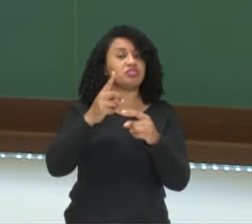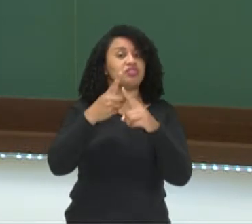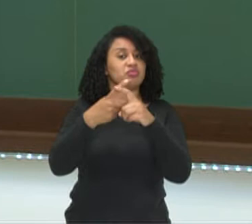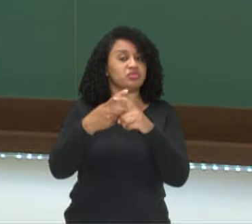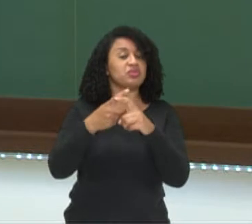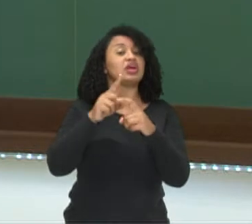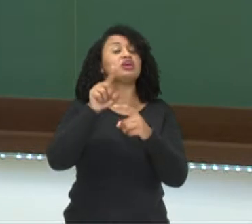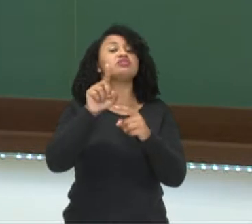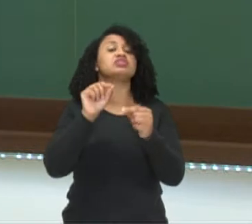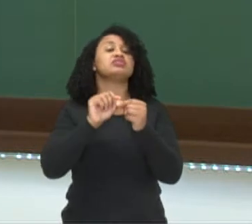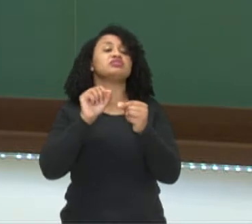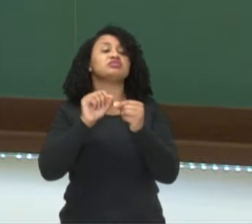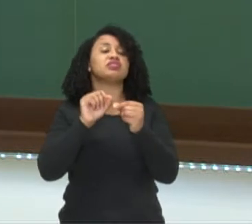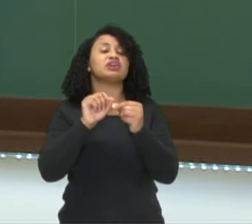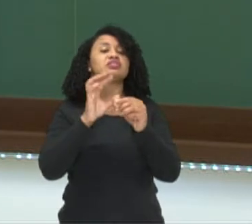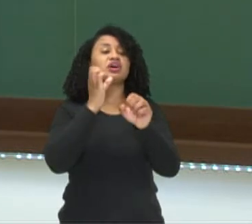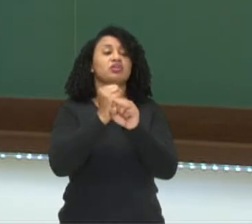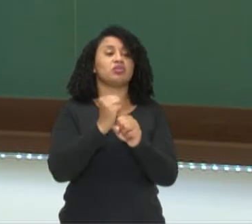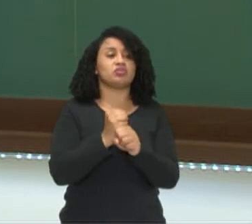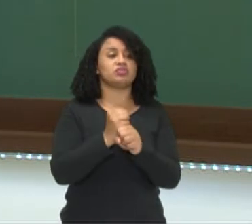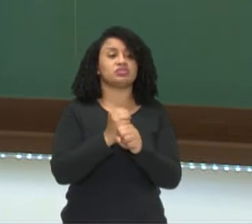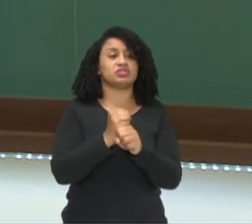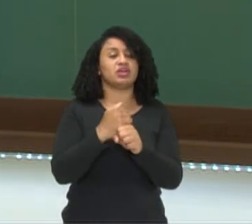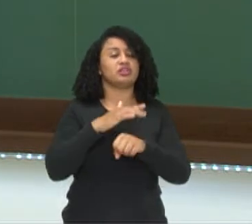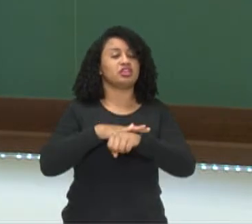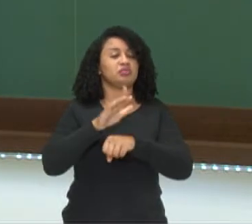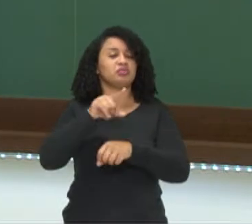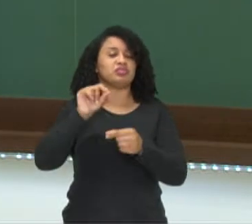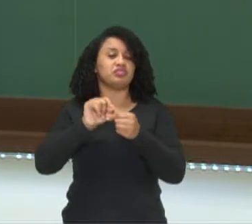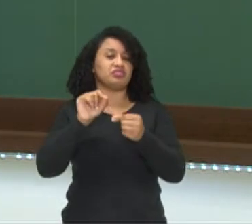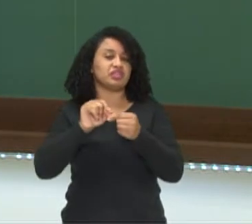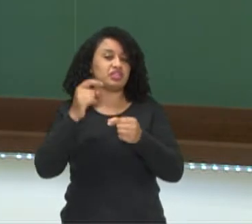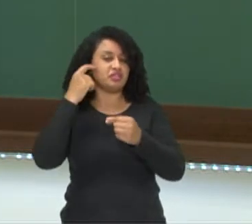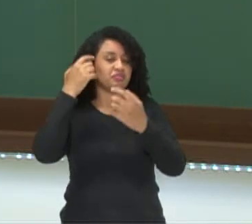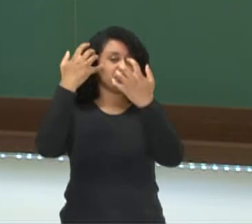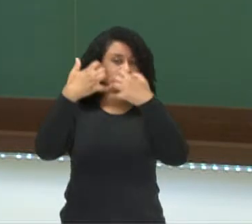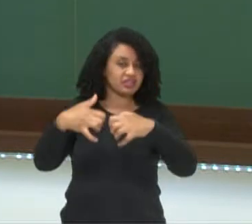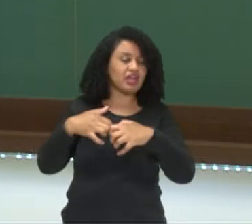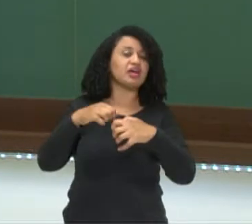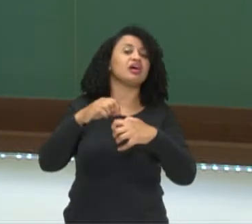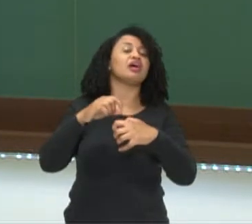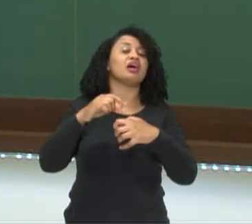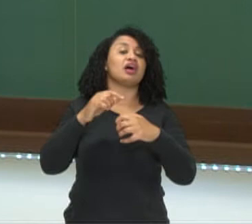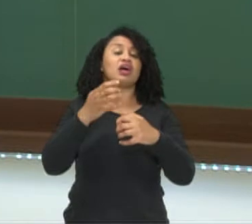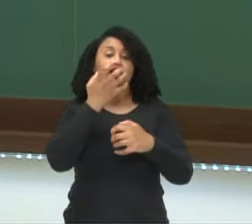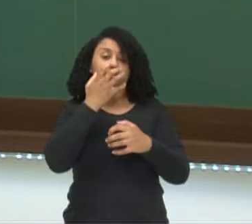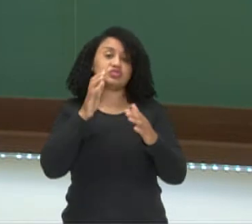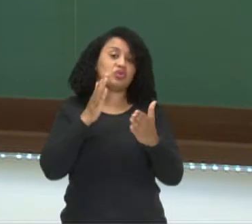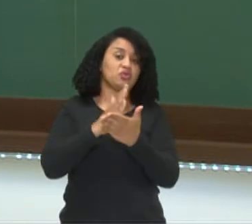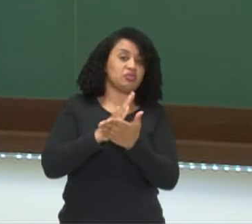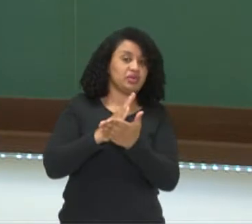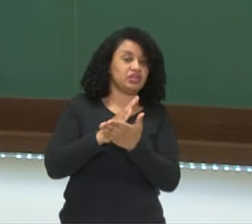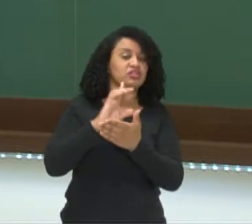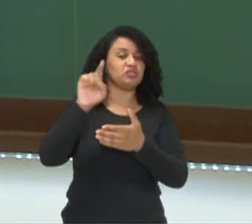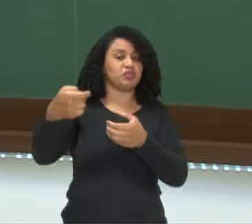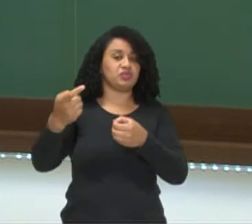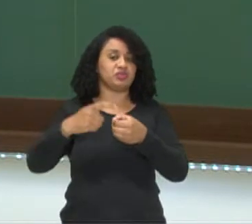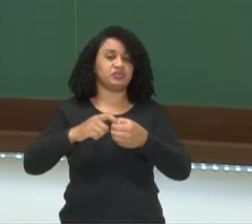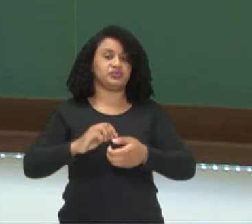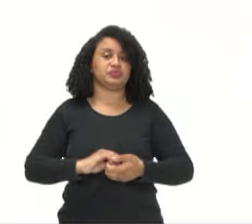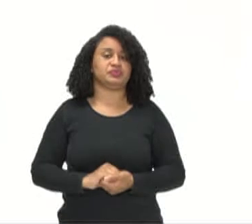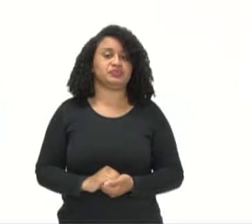lá e você vai fazer a conta então, tá bom? Eu vou dar um tempinho para você pensar nisso. Cão de porte médio. E nós já